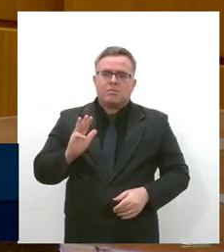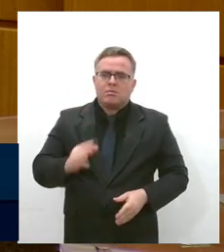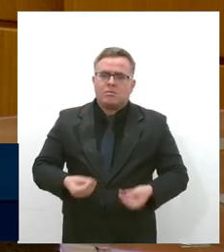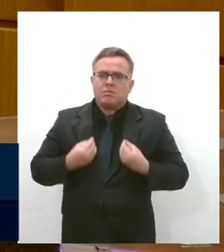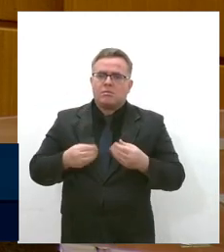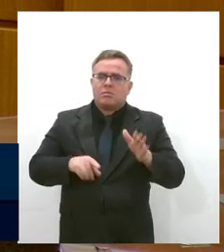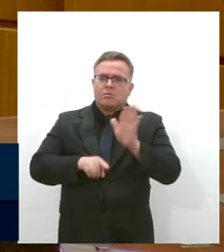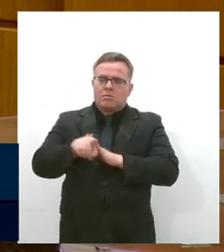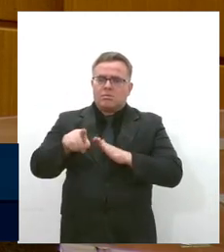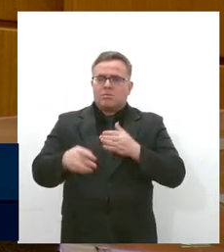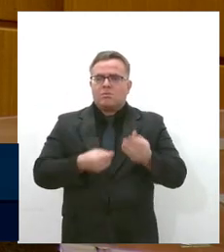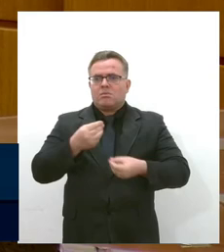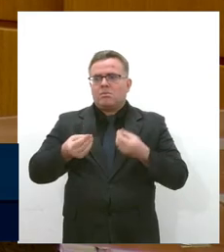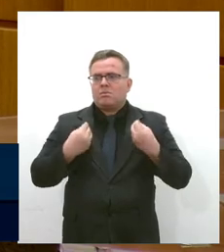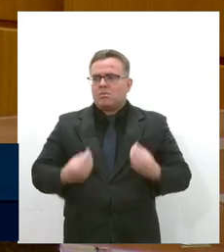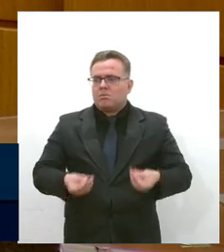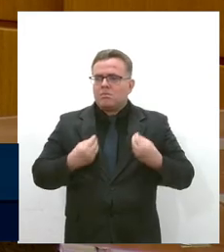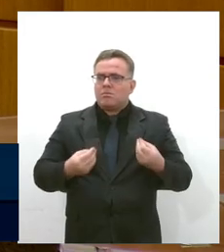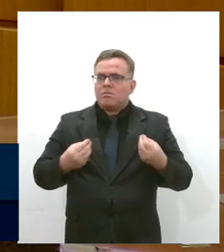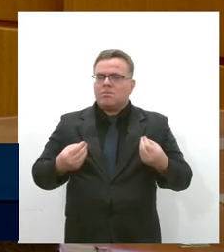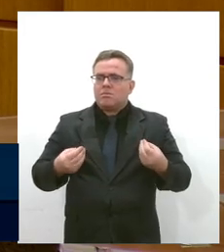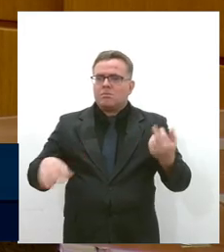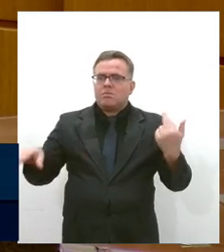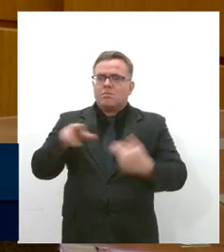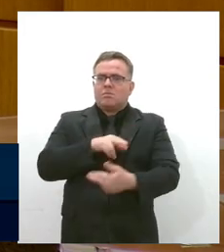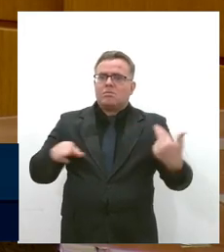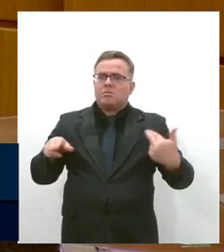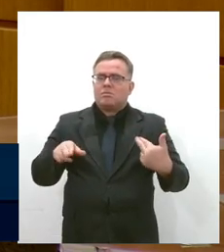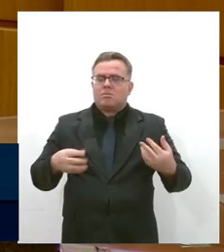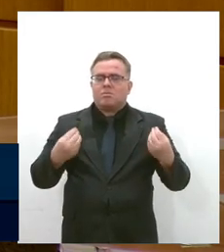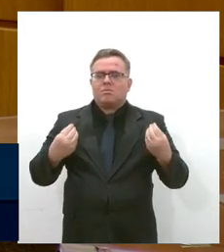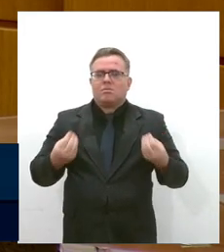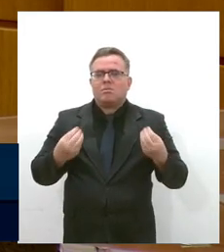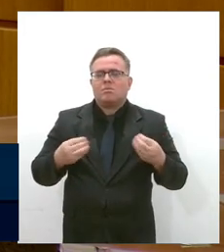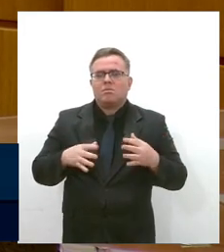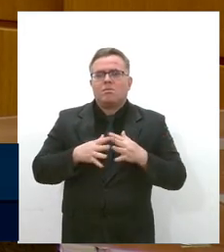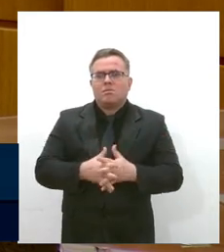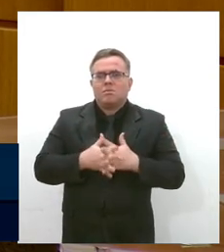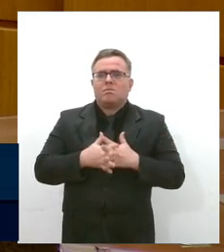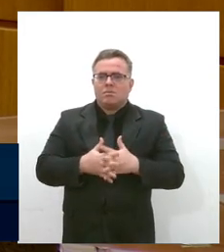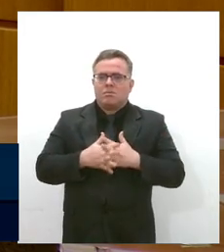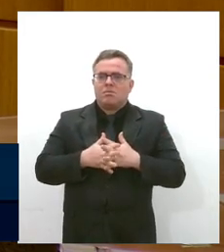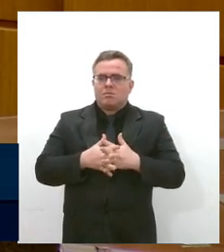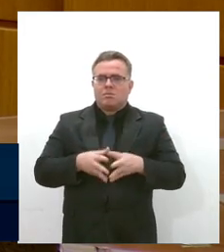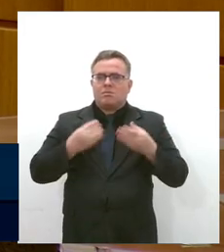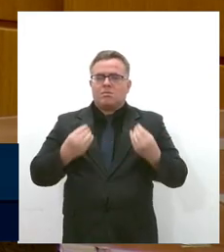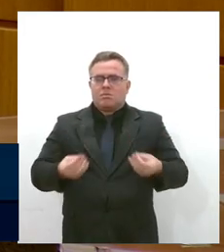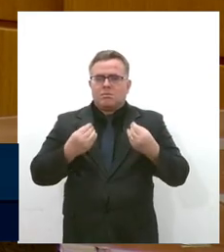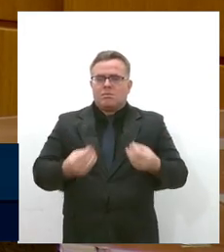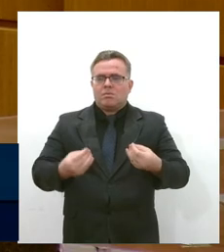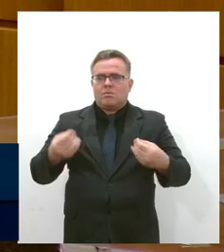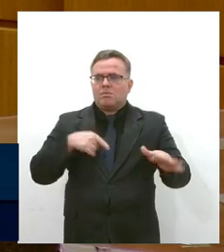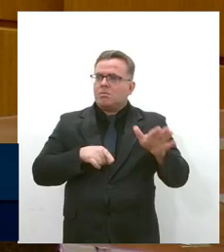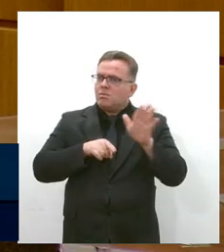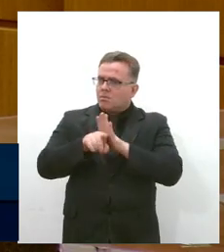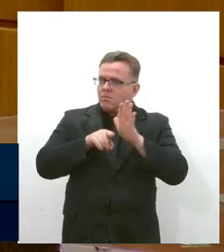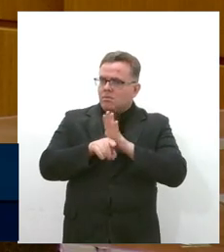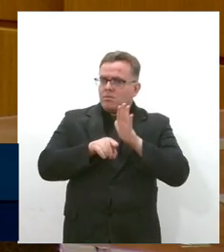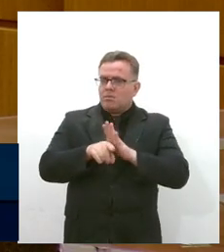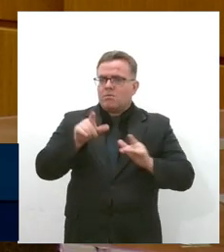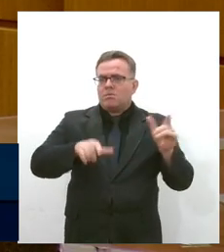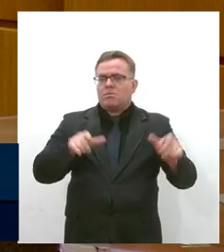entre eles? Isso é um desserviço prestado, porque, ao invés dessas perguntas entre candidatos,